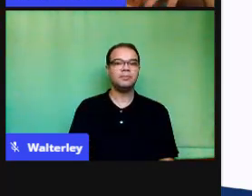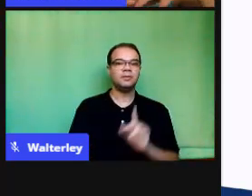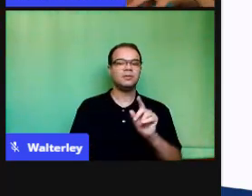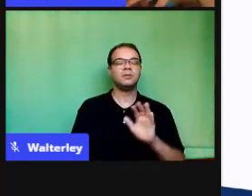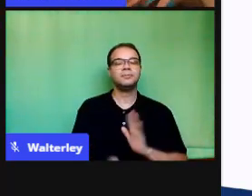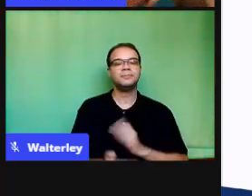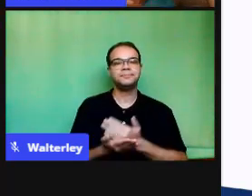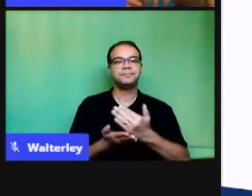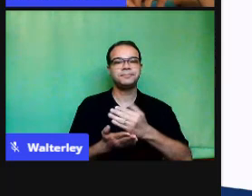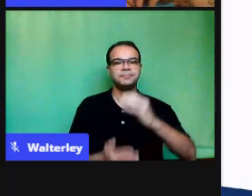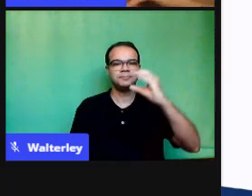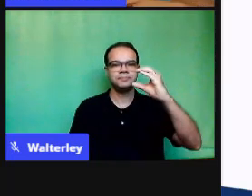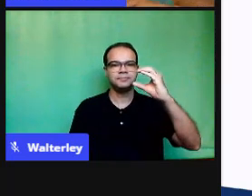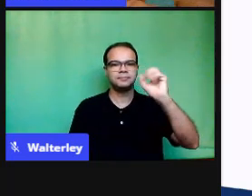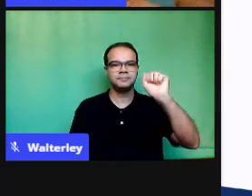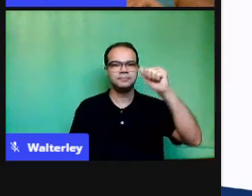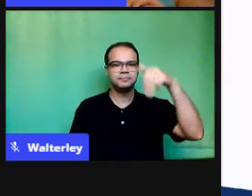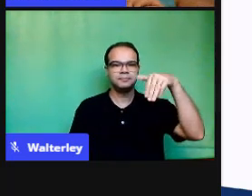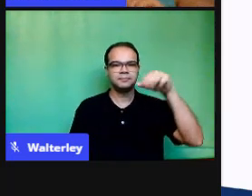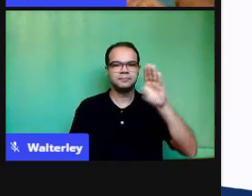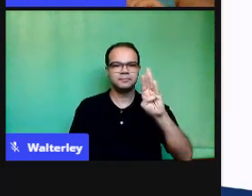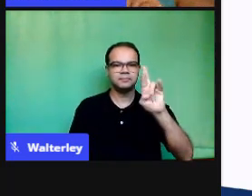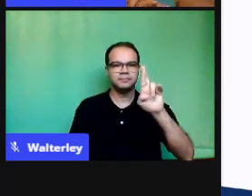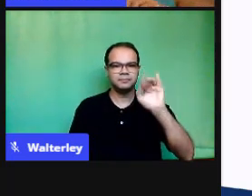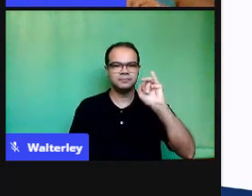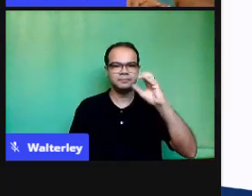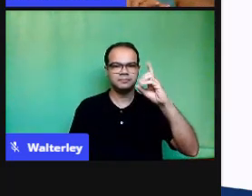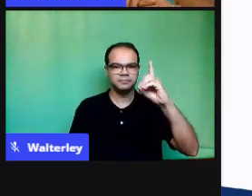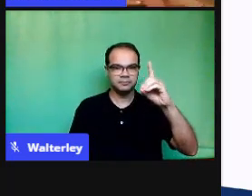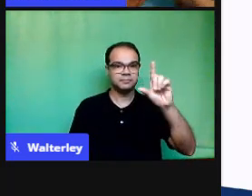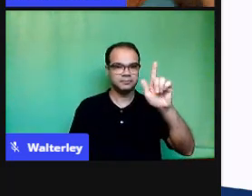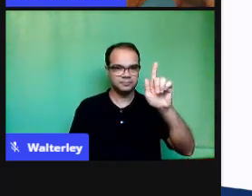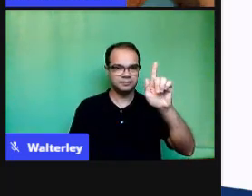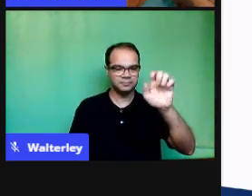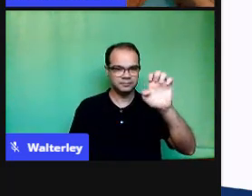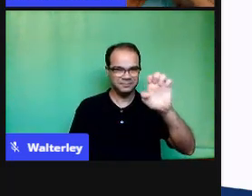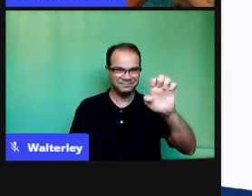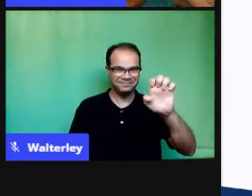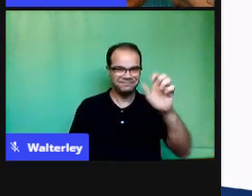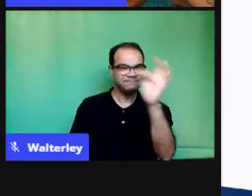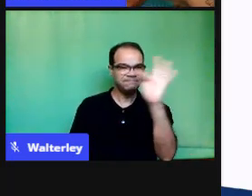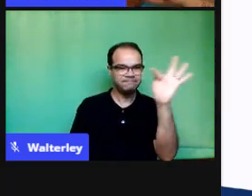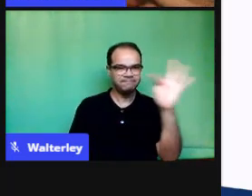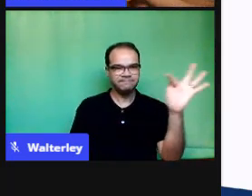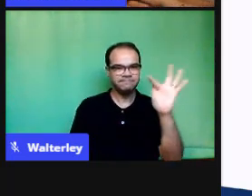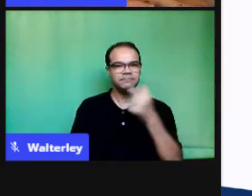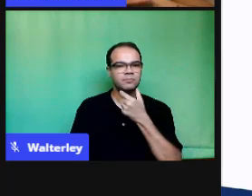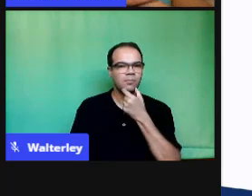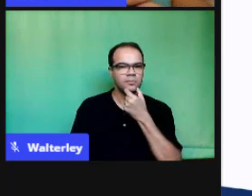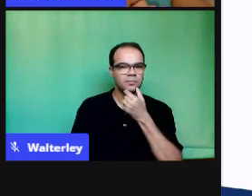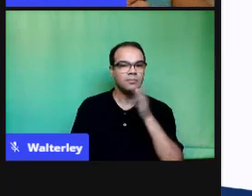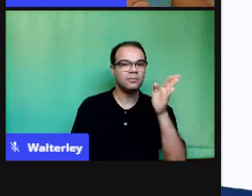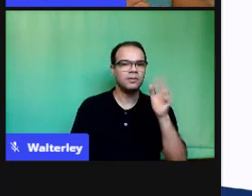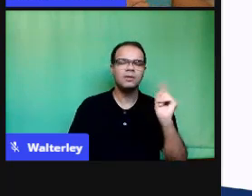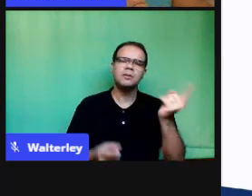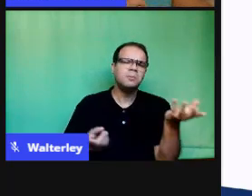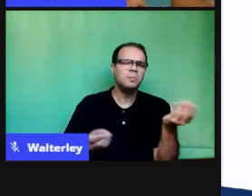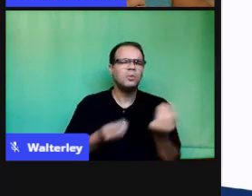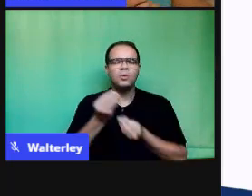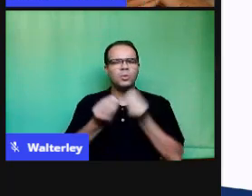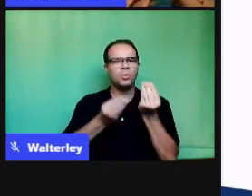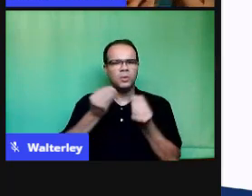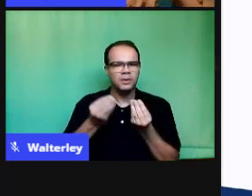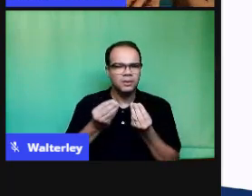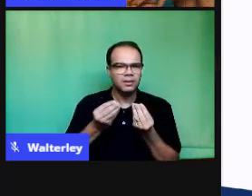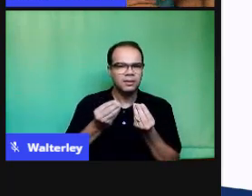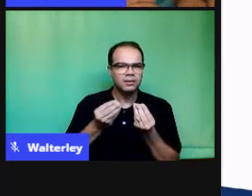o berço do bem-estar animal da era moderna, e aí eles começam a estabelecer alguns preceitos. Então, esse é o primeiro preceito,